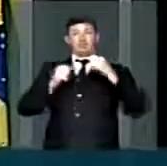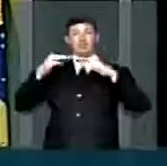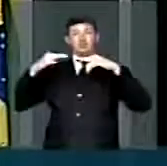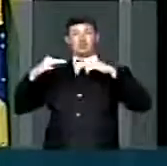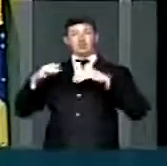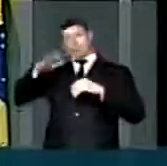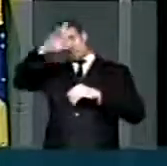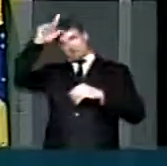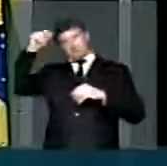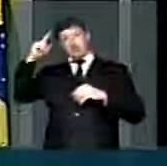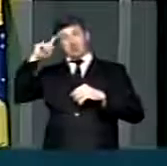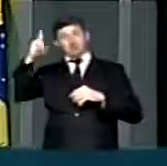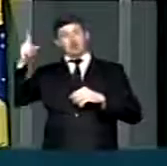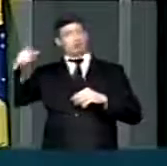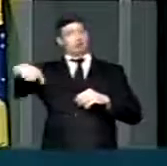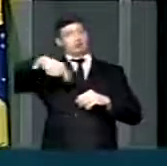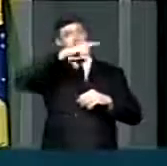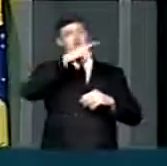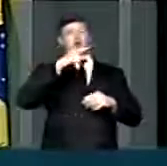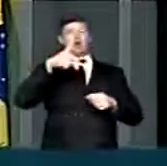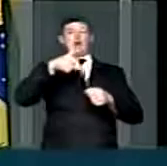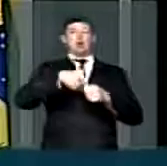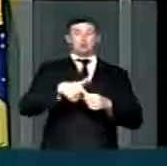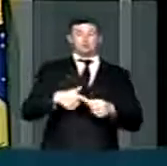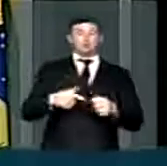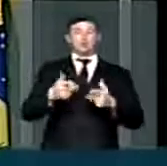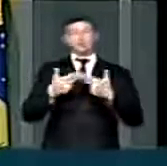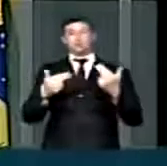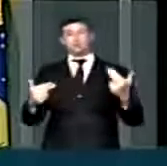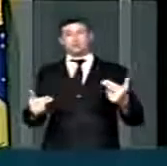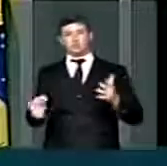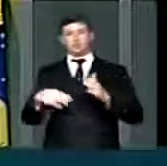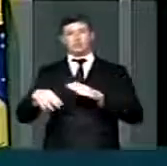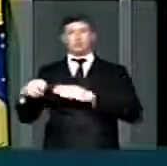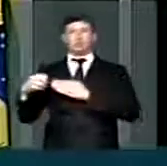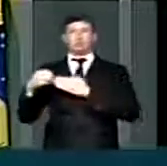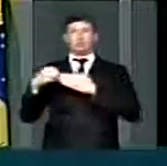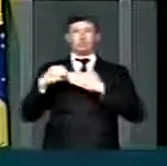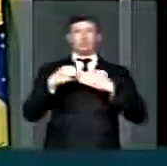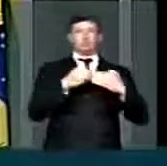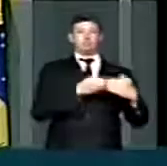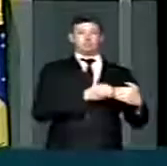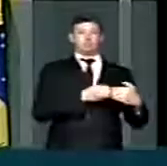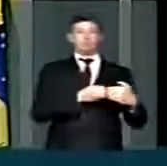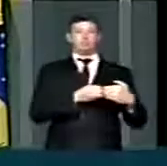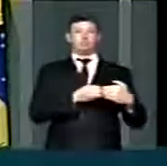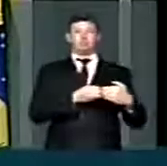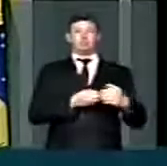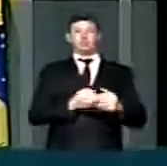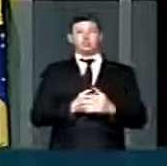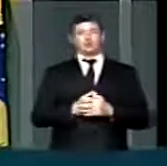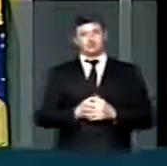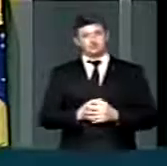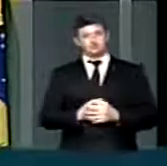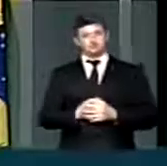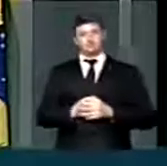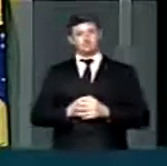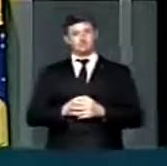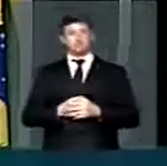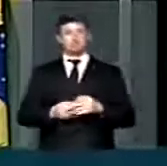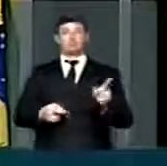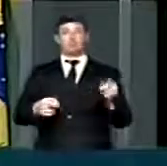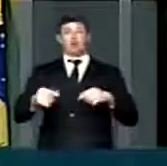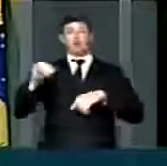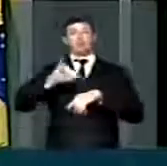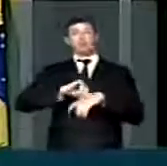Manaus, é que manda óleo diesel, combustível, gasolina, vem da Reman, vem da refinaria de Manaus, e em Porto